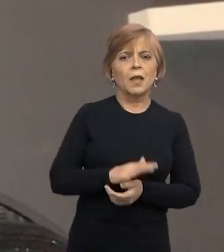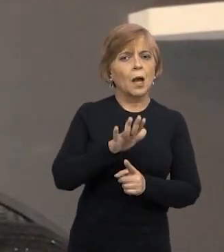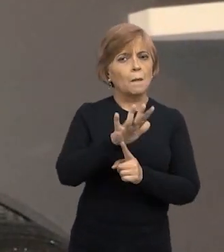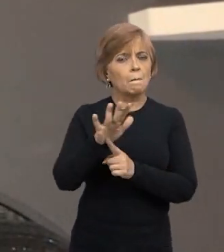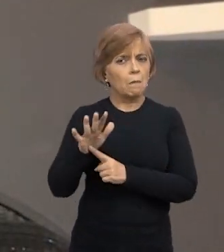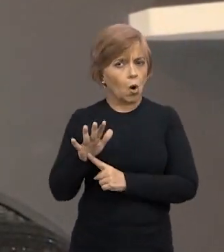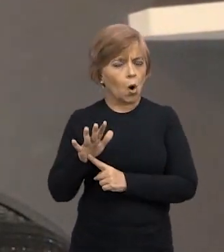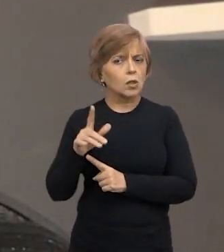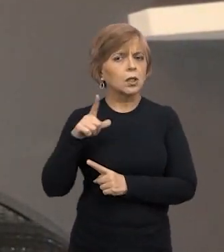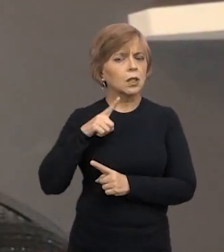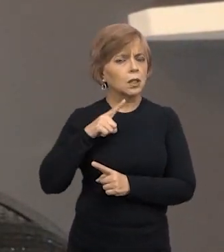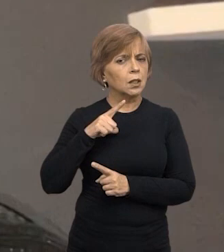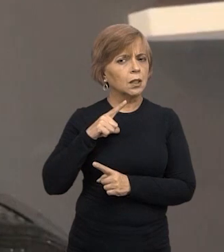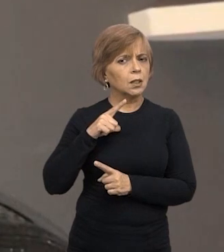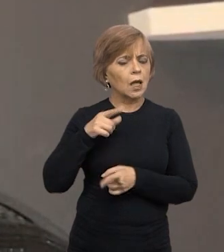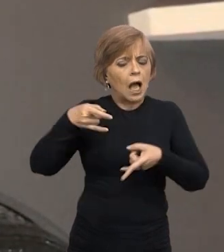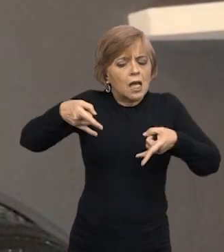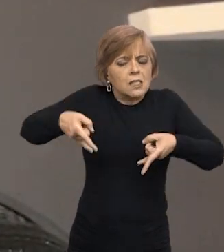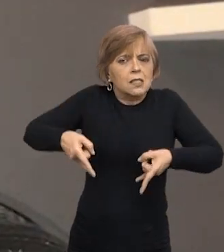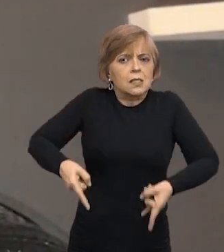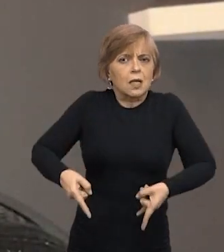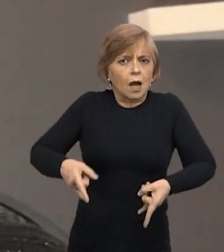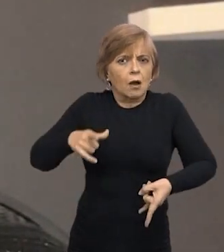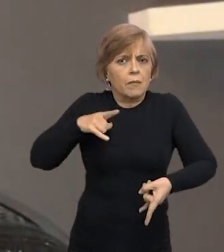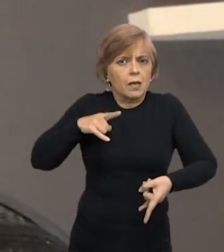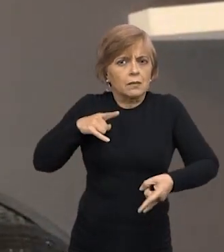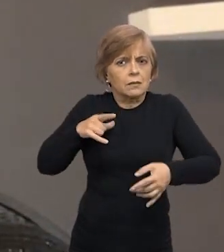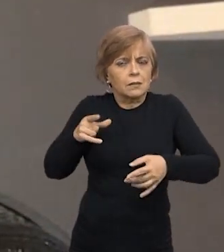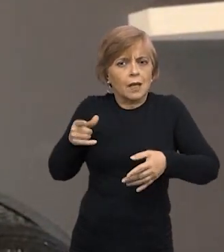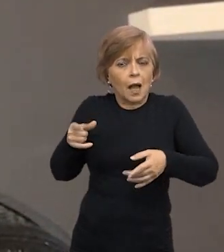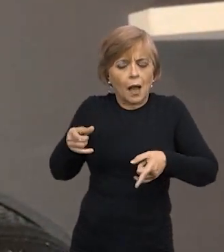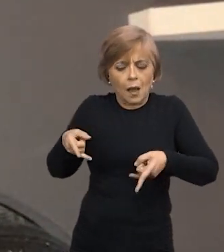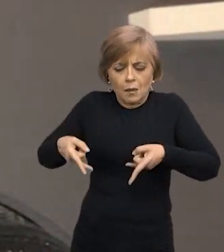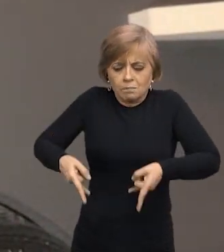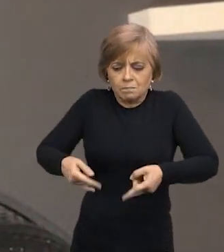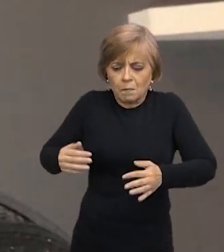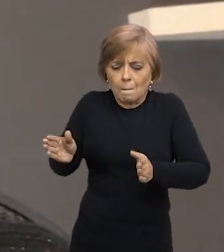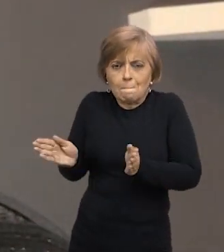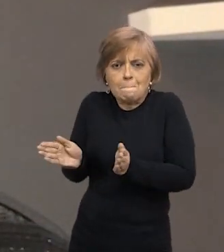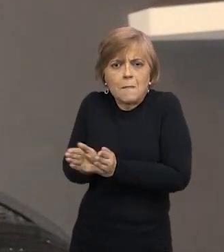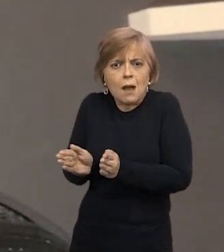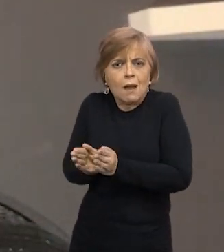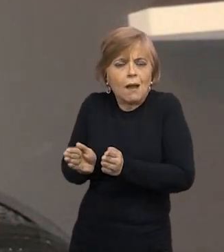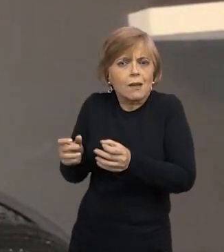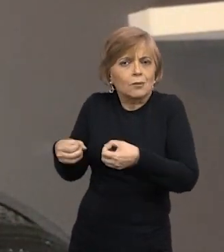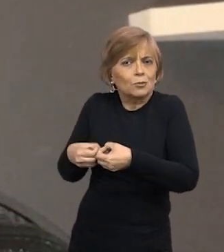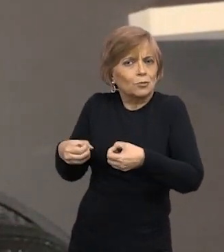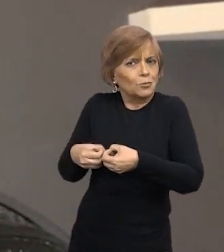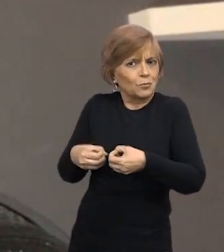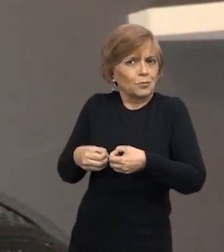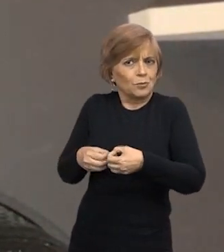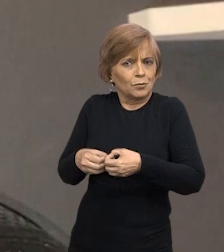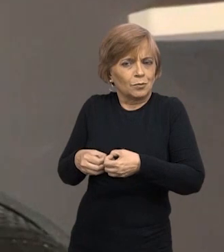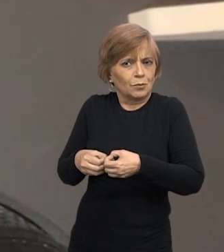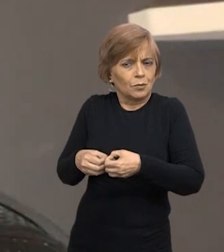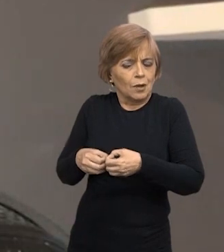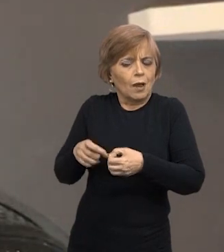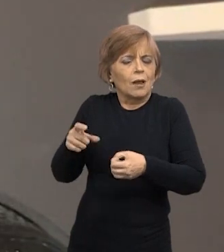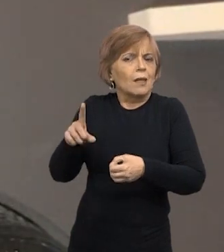mostram que as camas são muito próximas umas das outras, não respeitando as regras